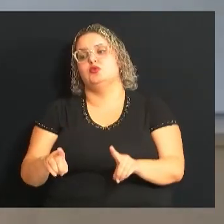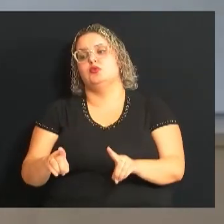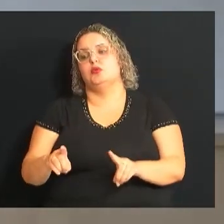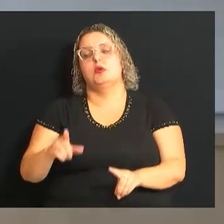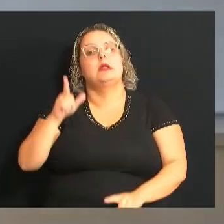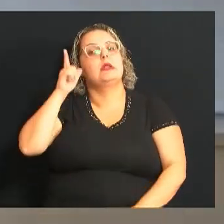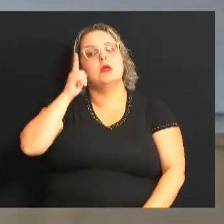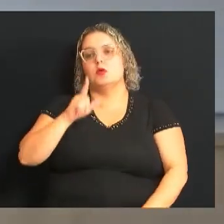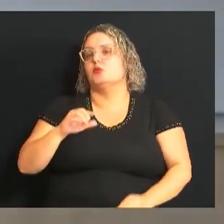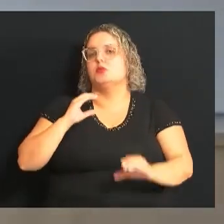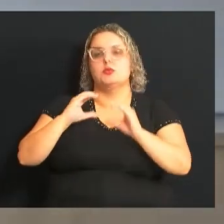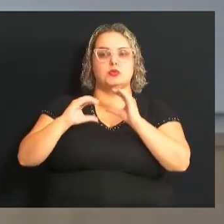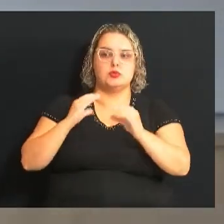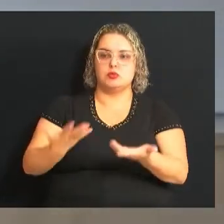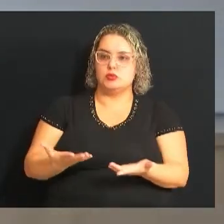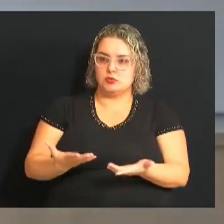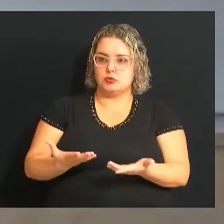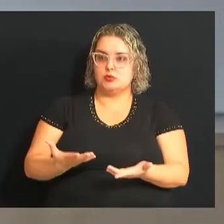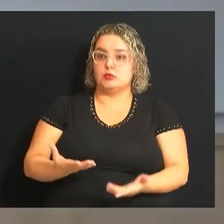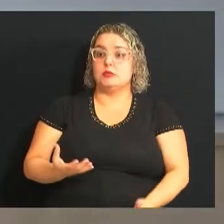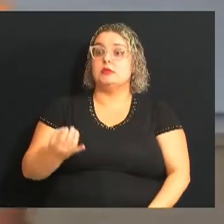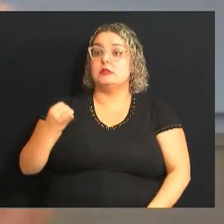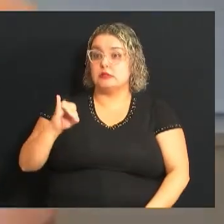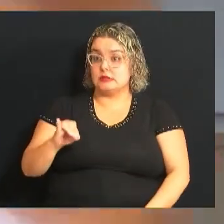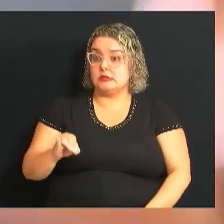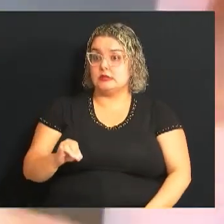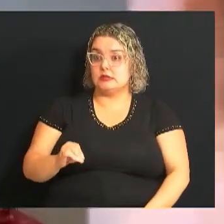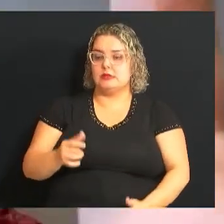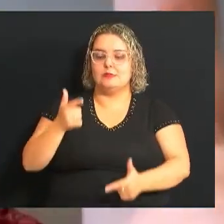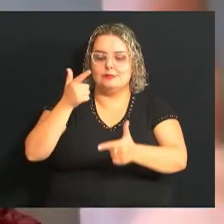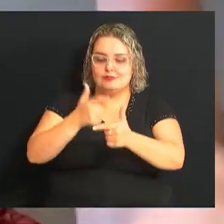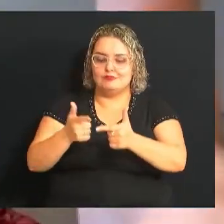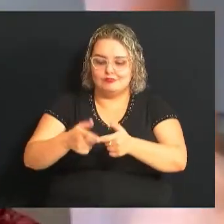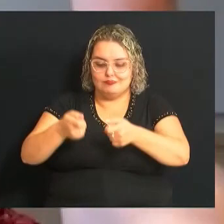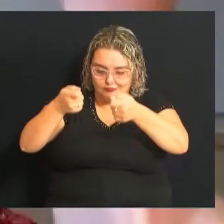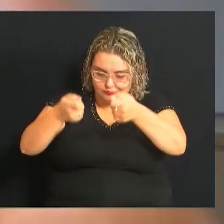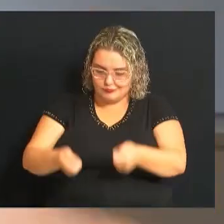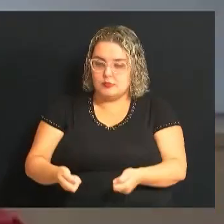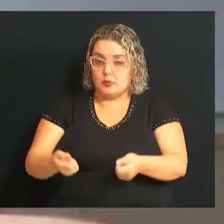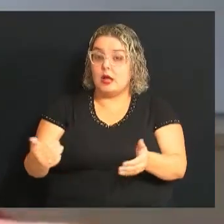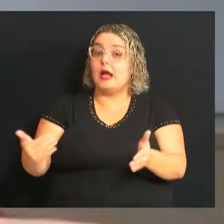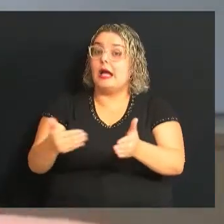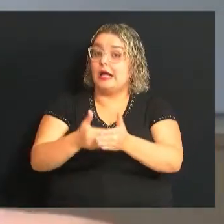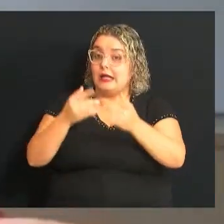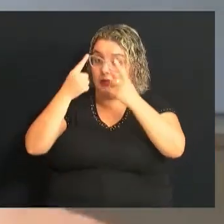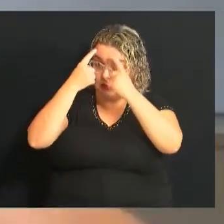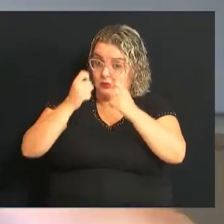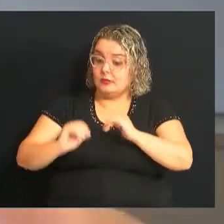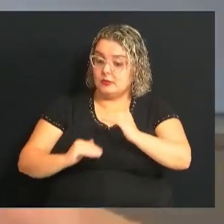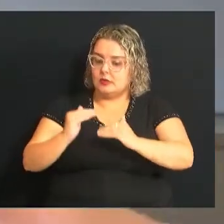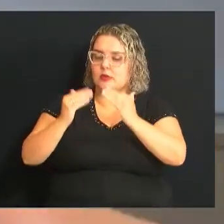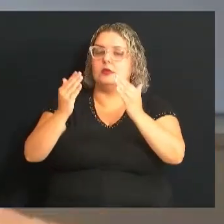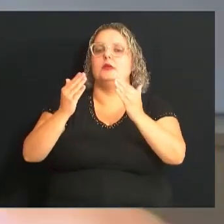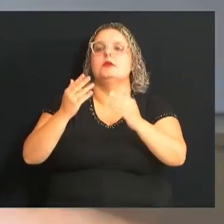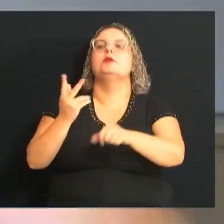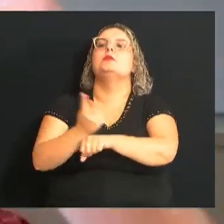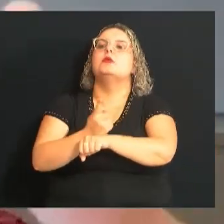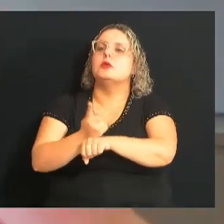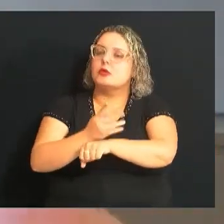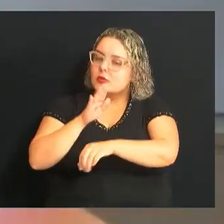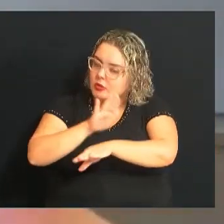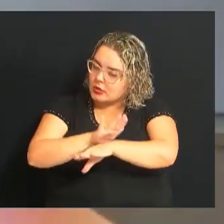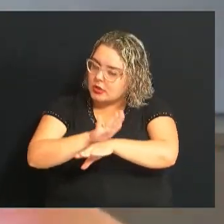se comunicar, e se já tiver um conflito escalado até gerando violência, que procure ajuda. Tem muitos